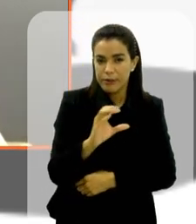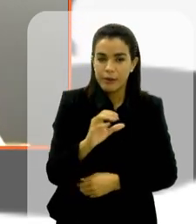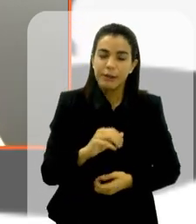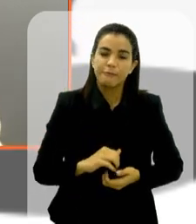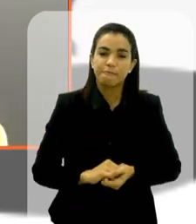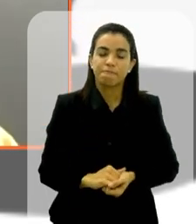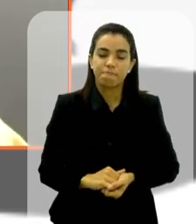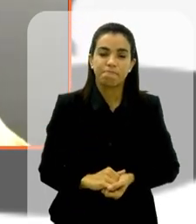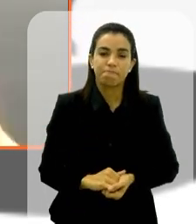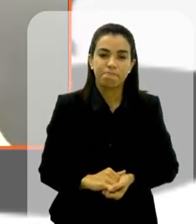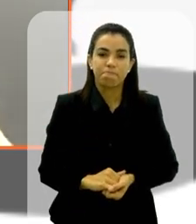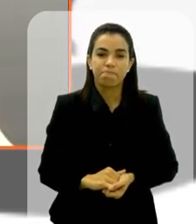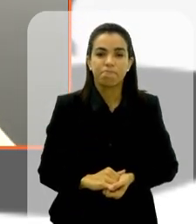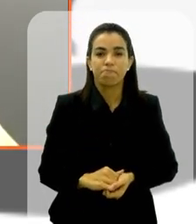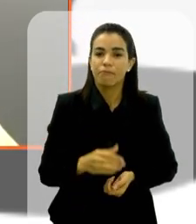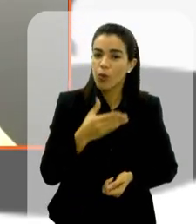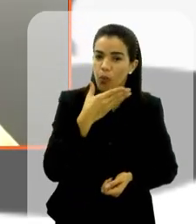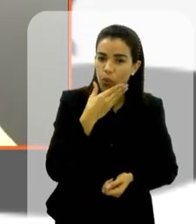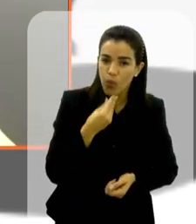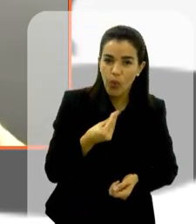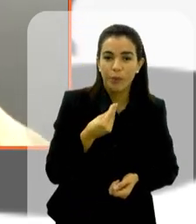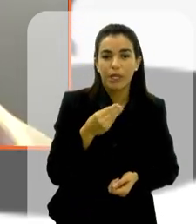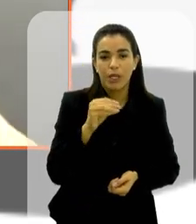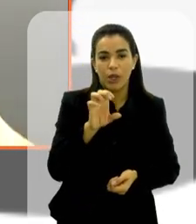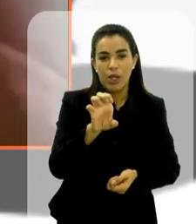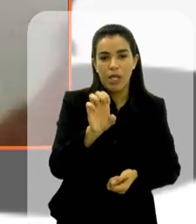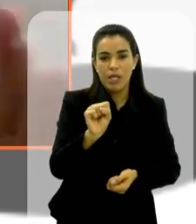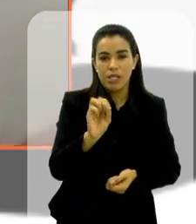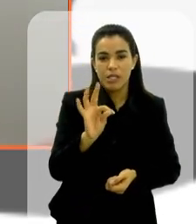lá no processo. O menino se chama Estevão